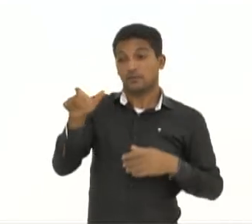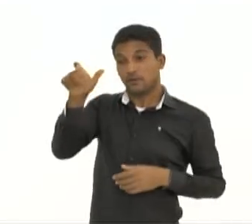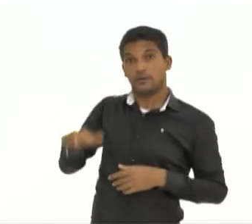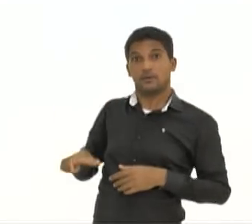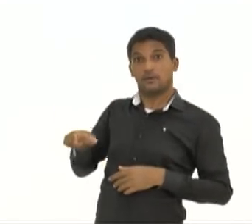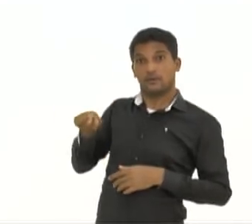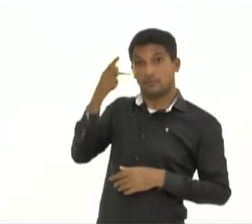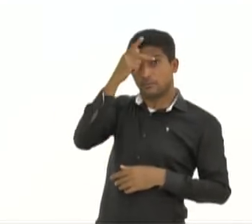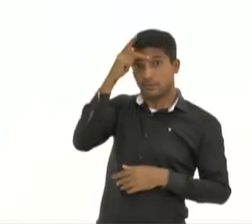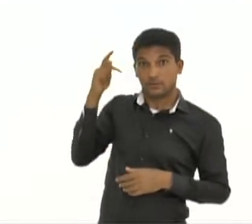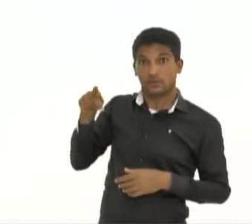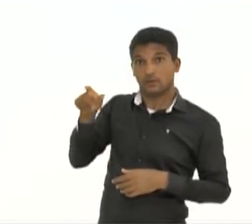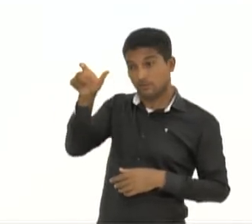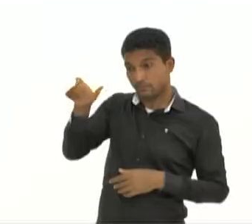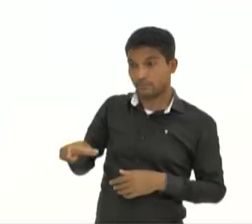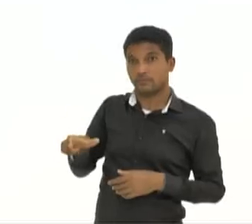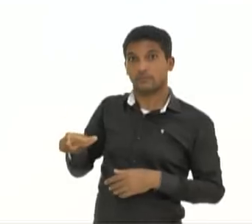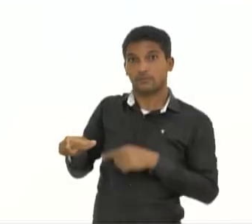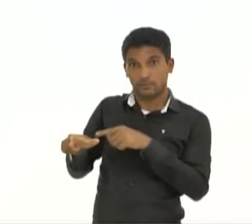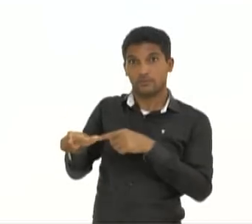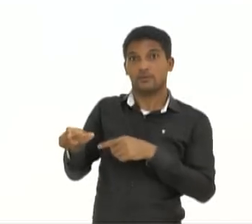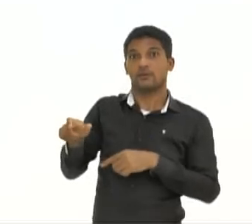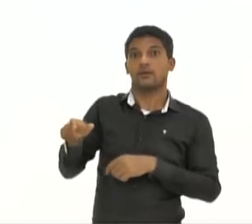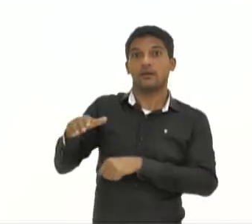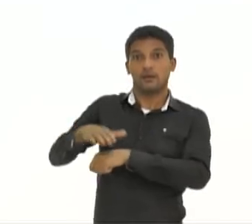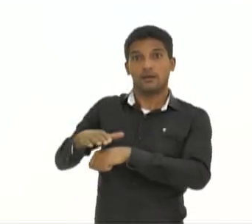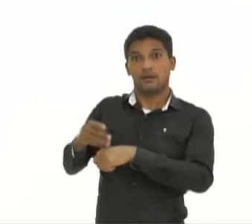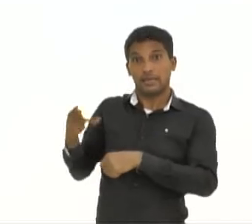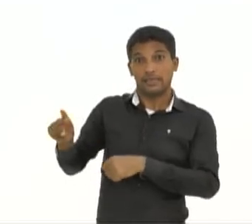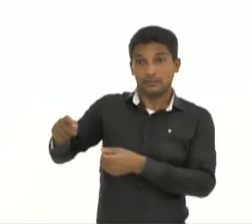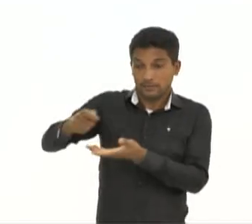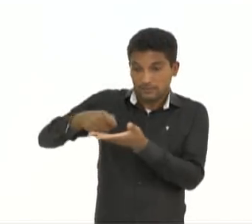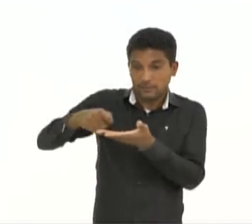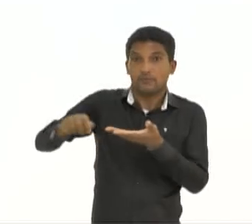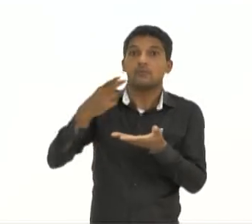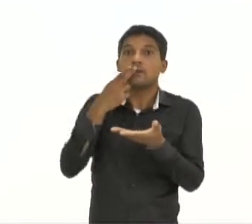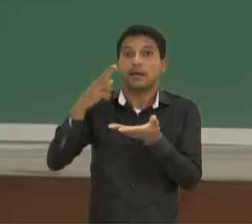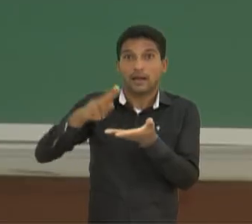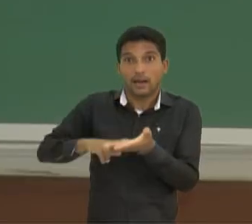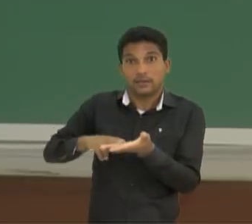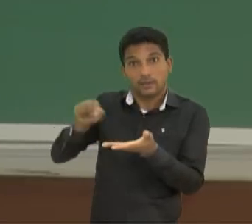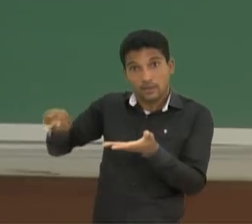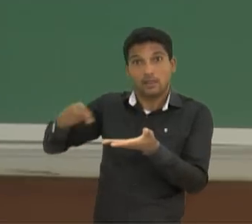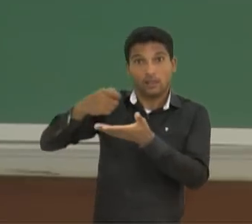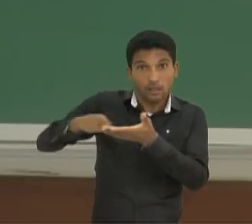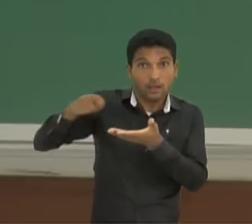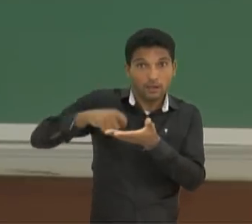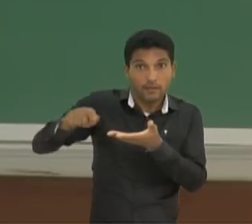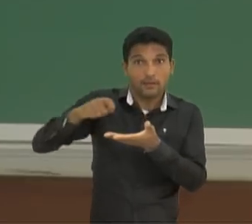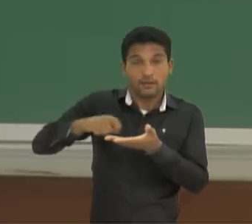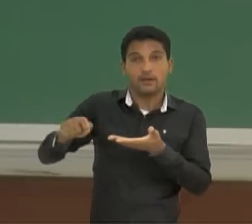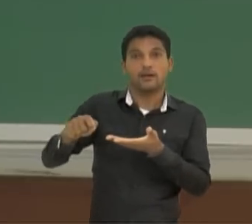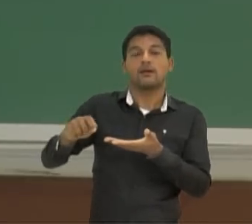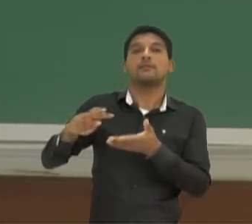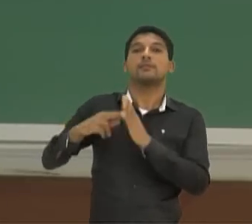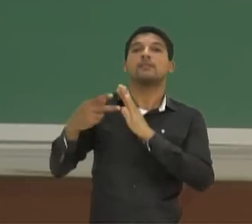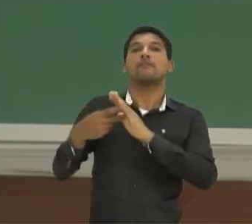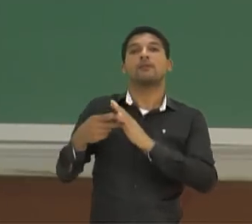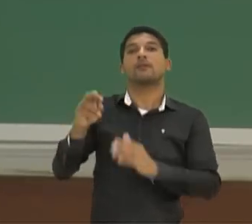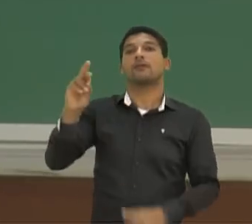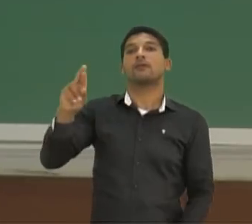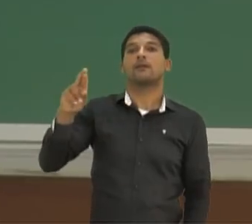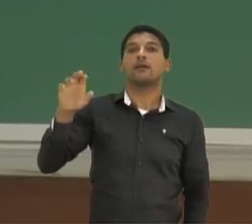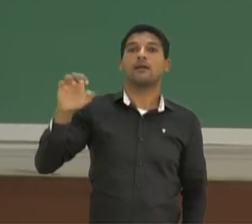de remetente, né? Quando a carta quando a gente está falando ali de emissor, né? A pessoa